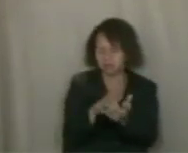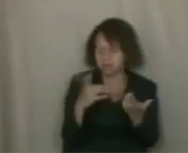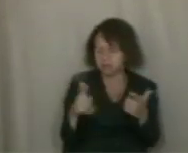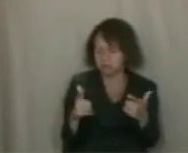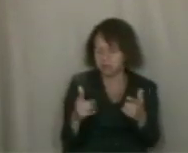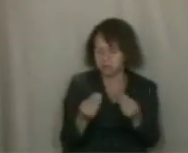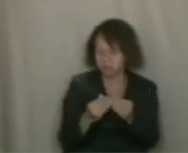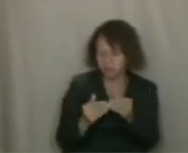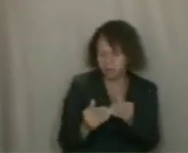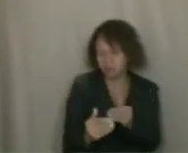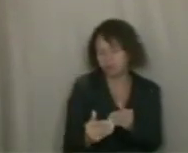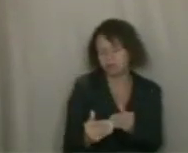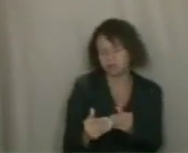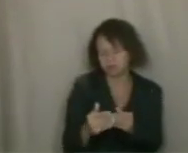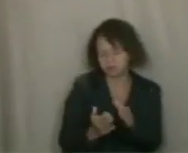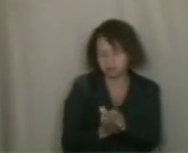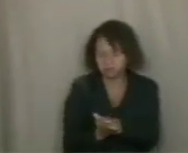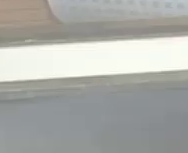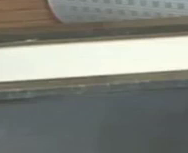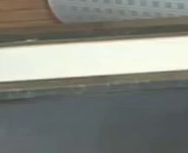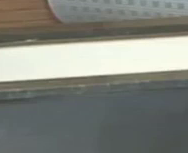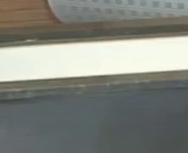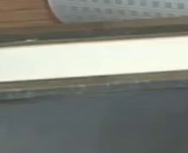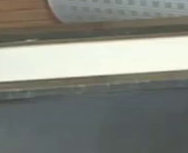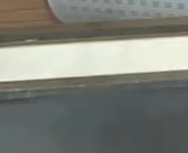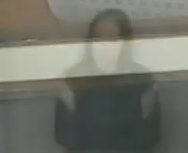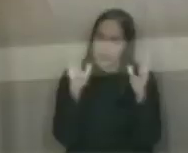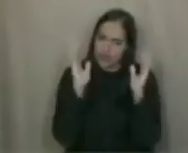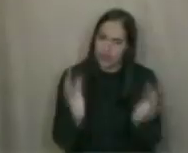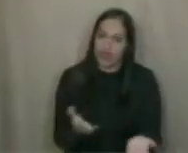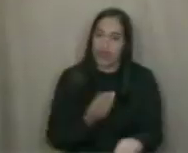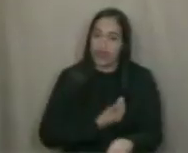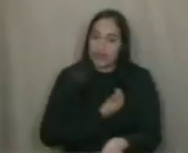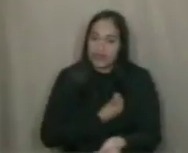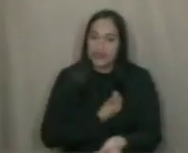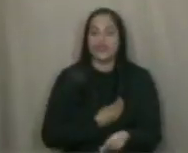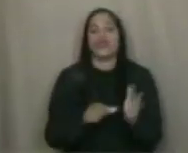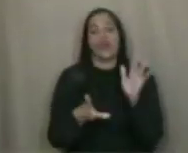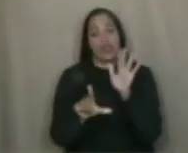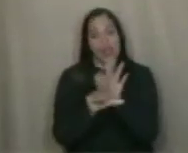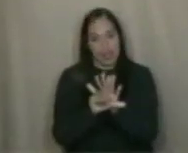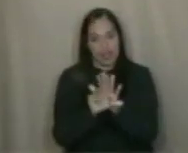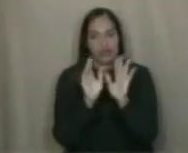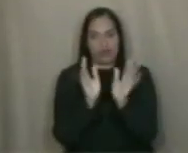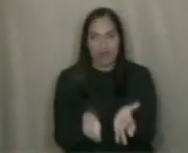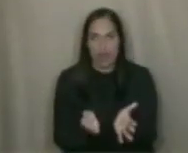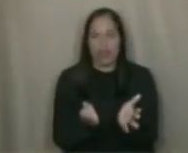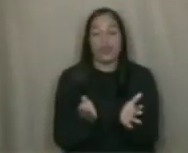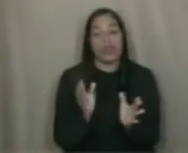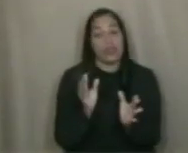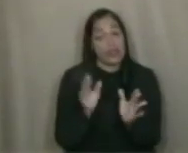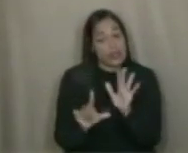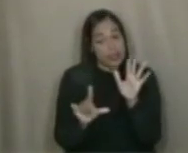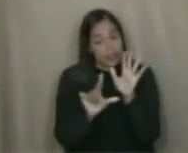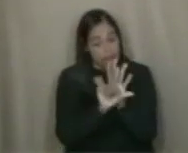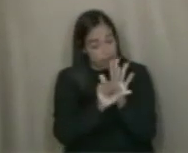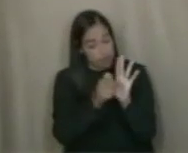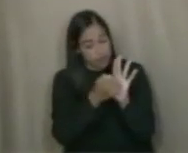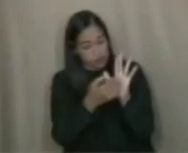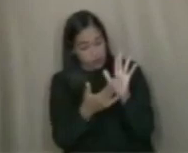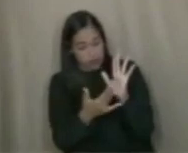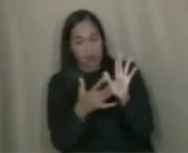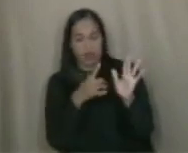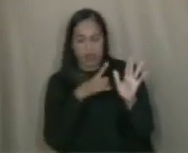dar esse passo para emitir as carteirinhas? Já existe uma lei estadual que dentro dessa lei que já tem